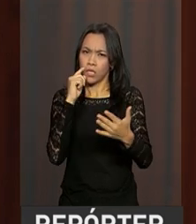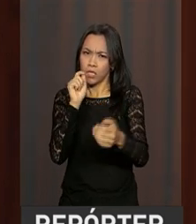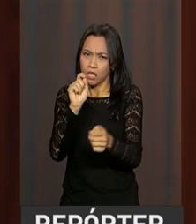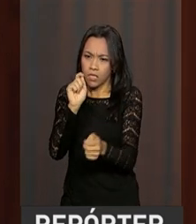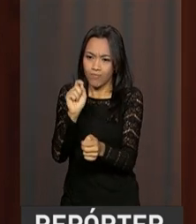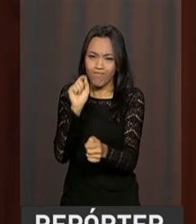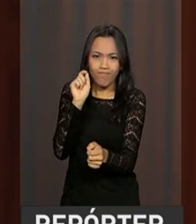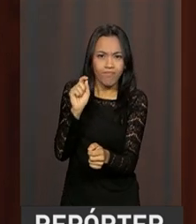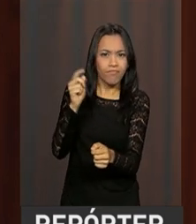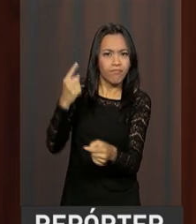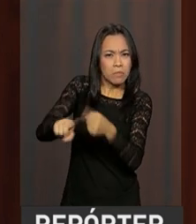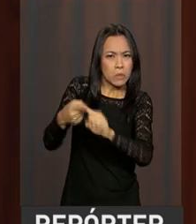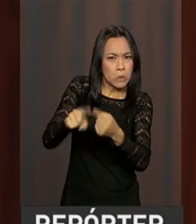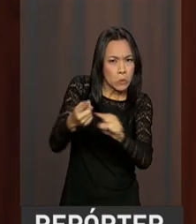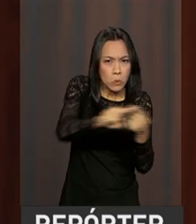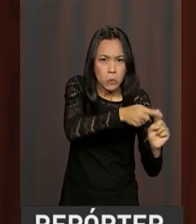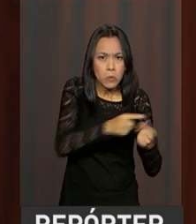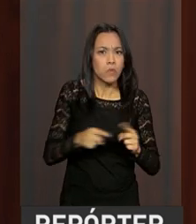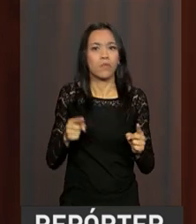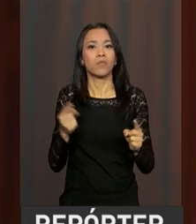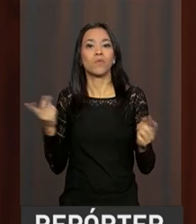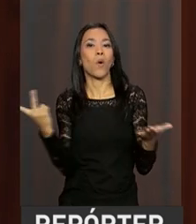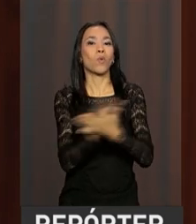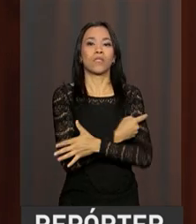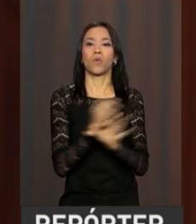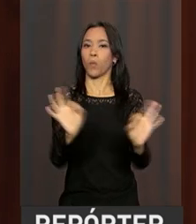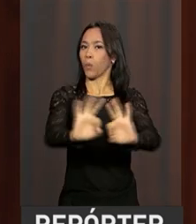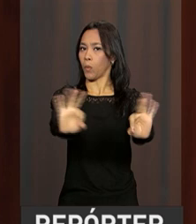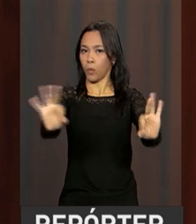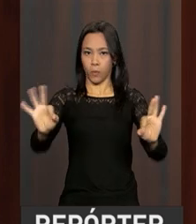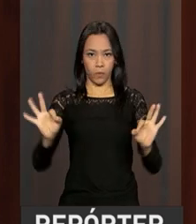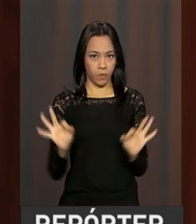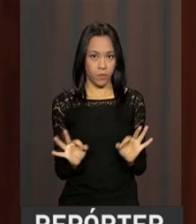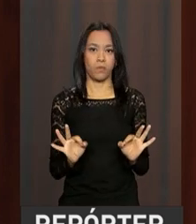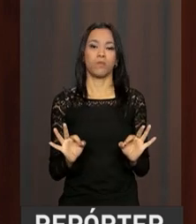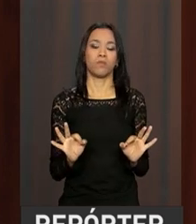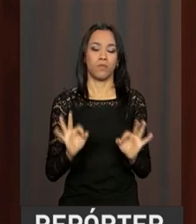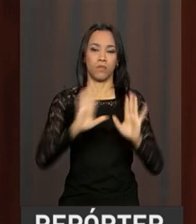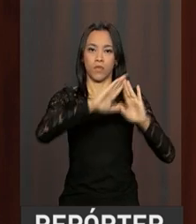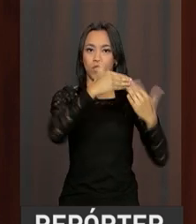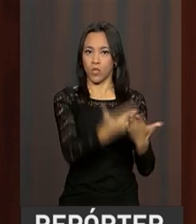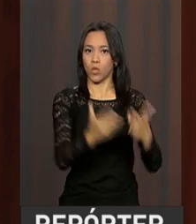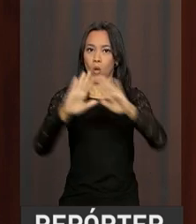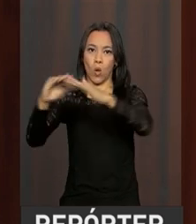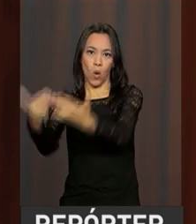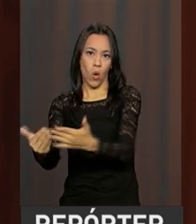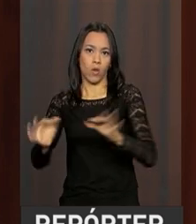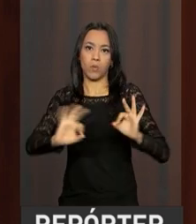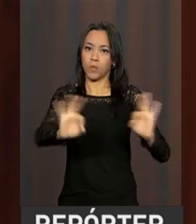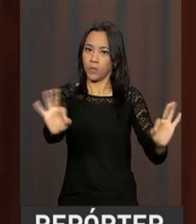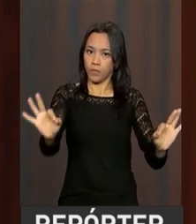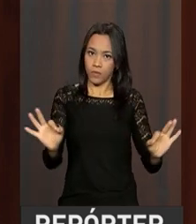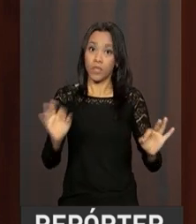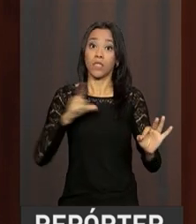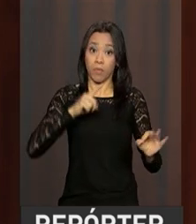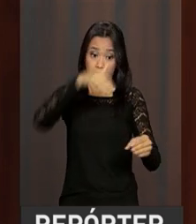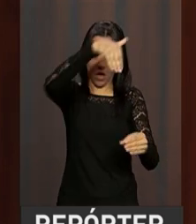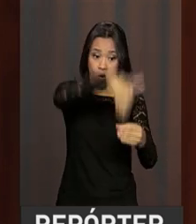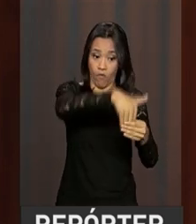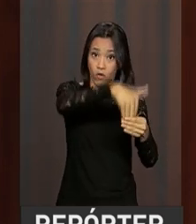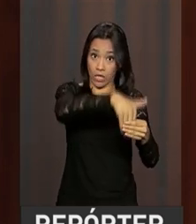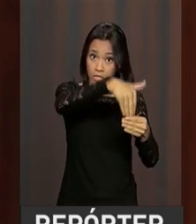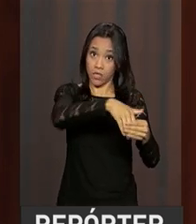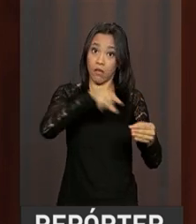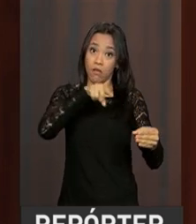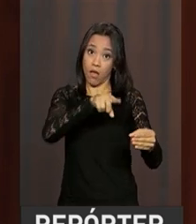desativados nenhum deles eh alcançou nem a escola nem tampouco a urna que lá se encontrava para a